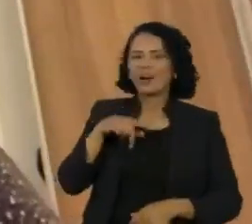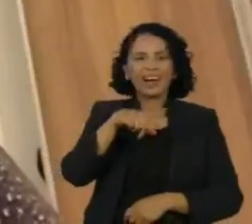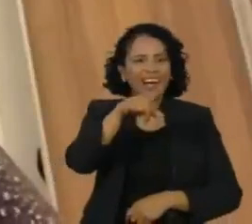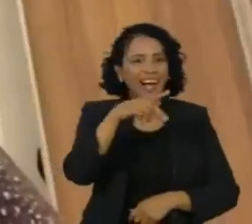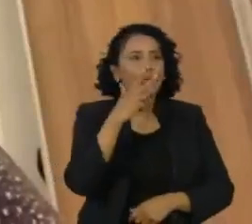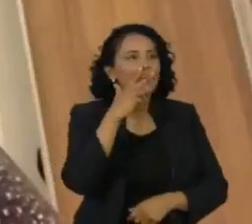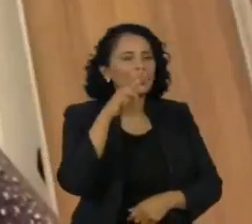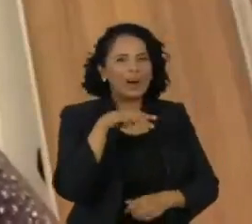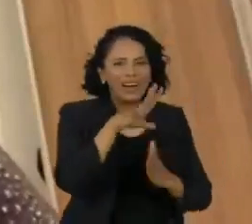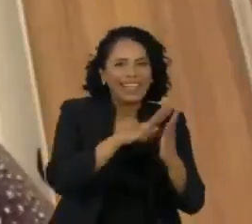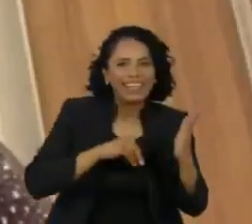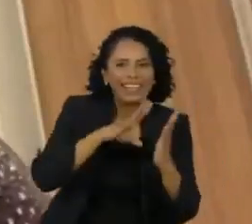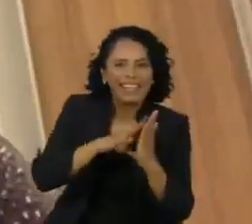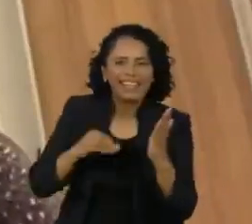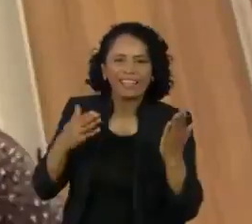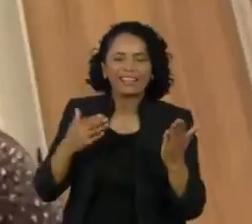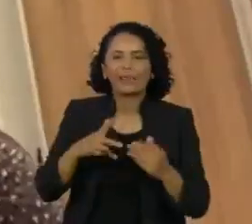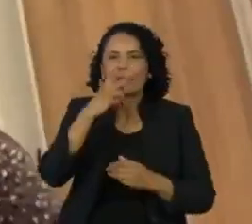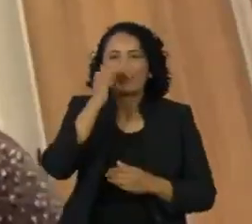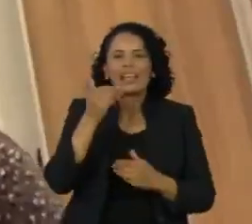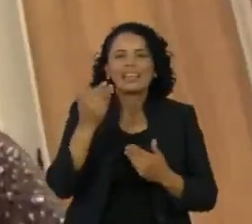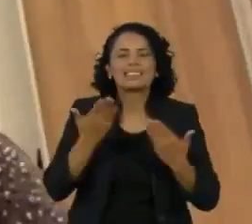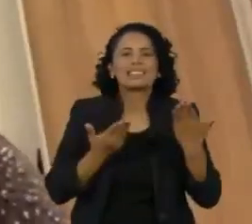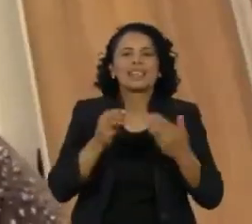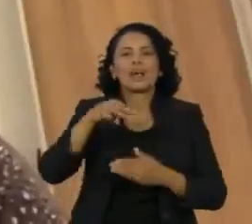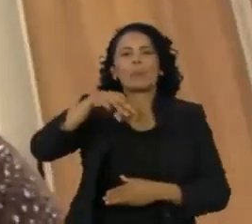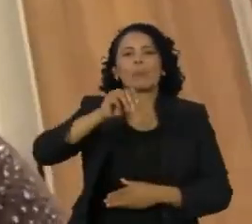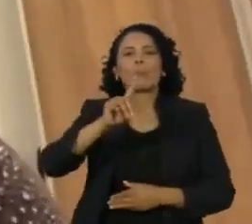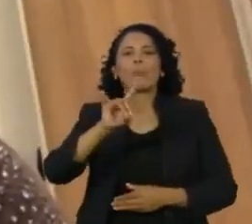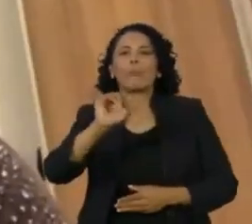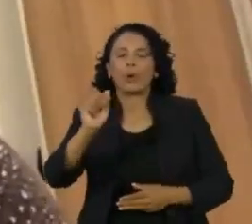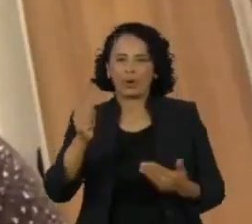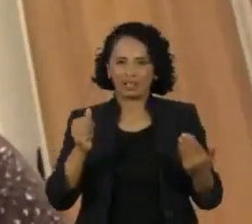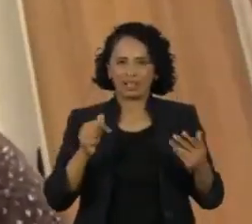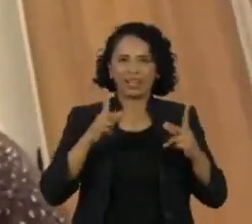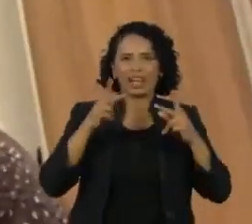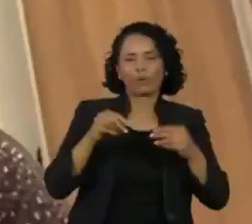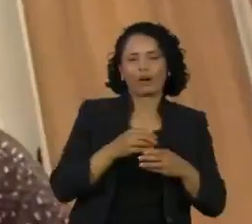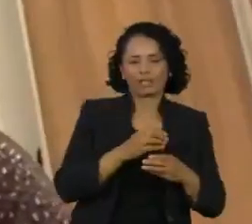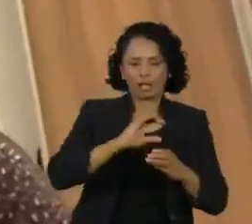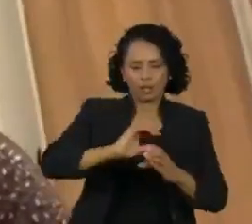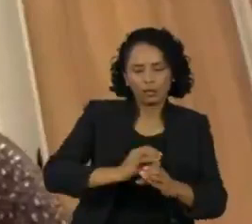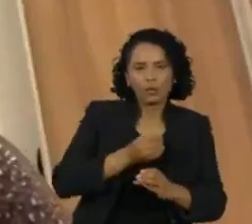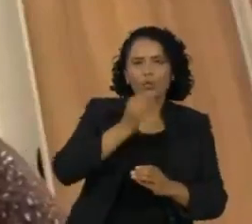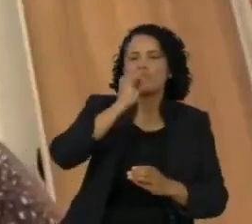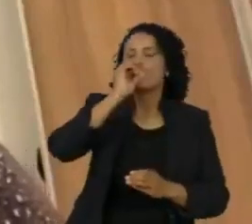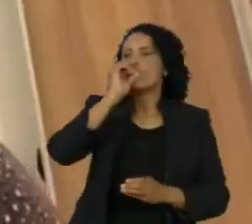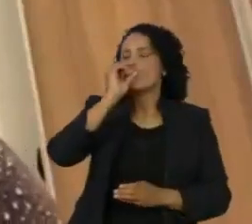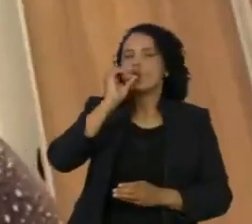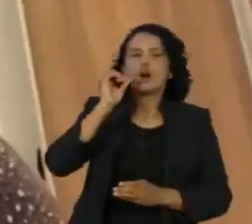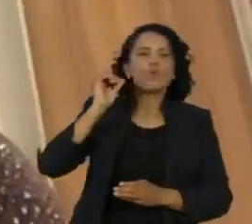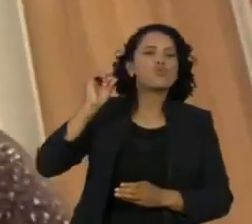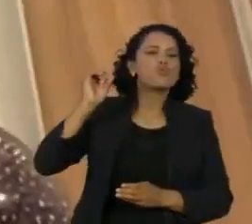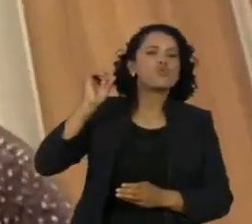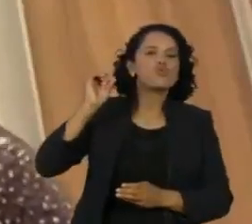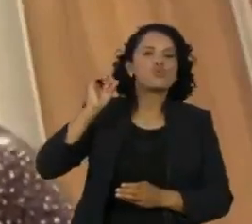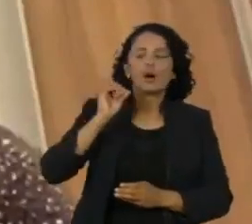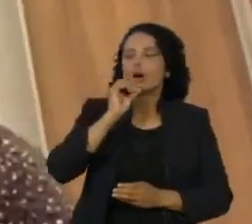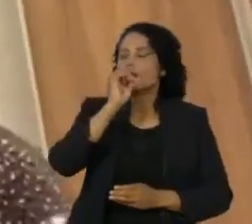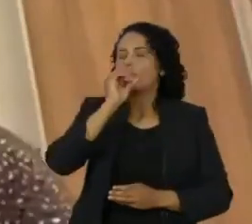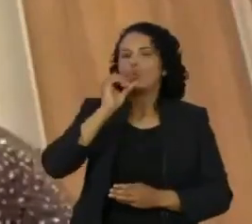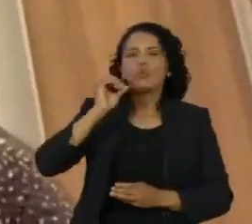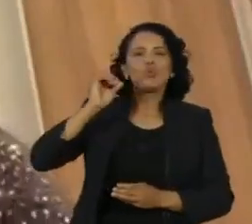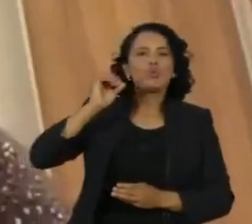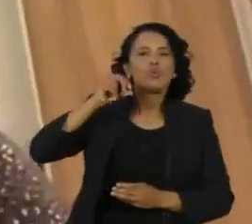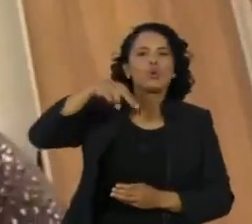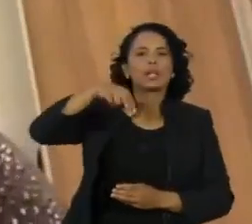uma moda surgindo, né? Então, o narguilé é uma moda que, assim, afetava muito os jovens. Hoje, é uma coisa que me